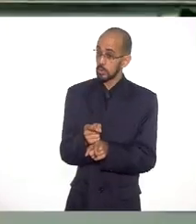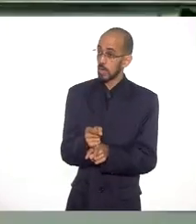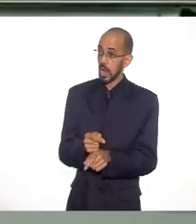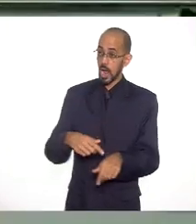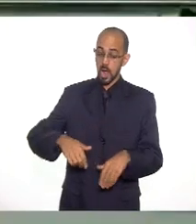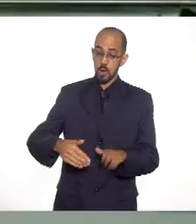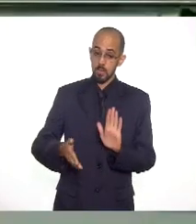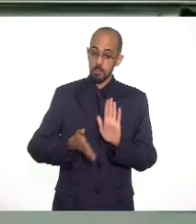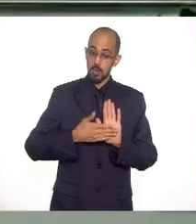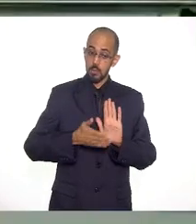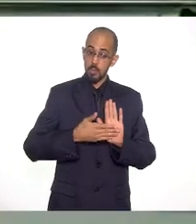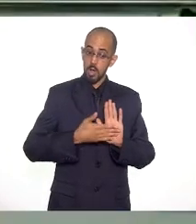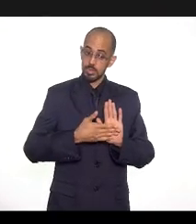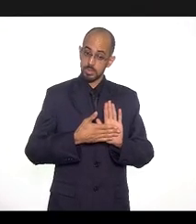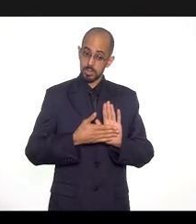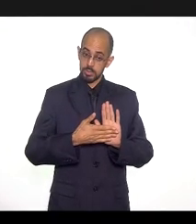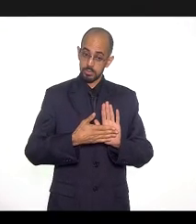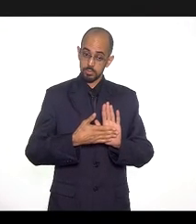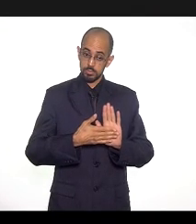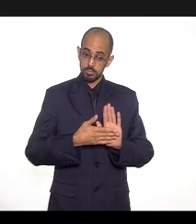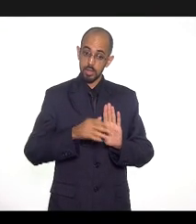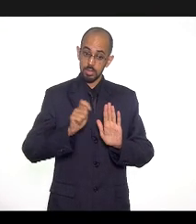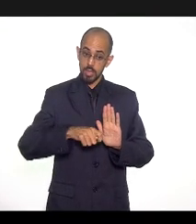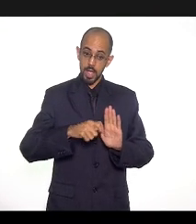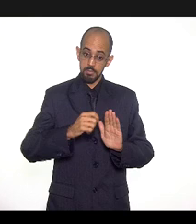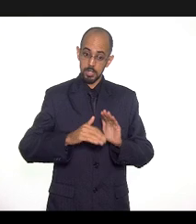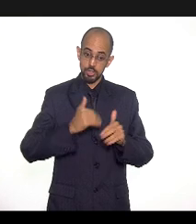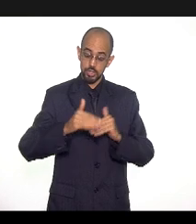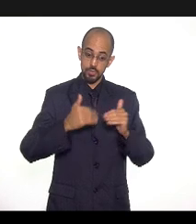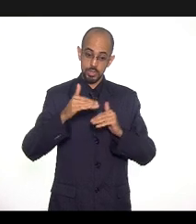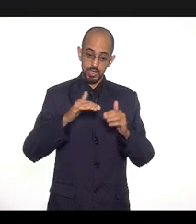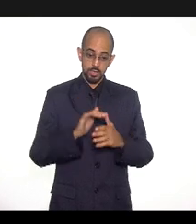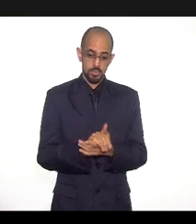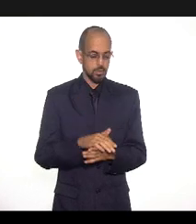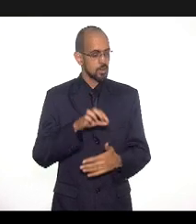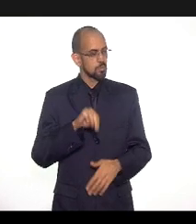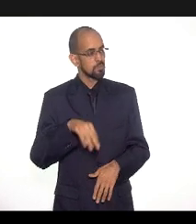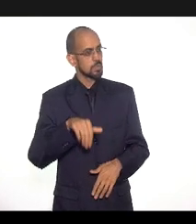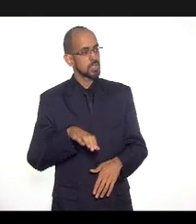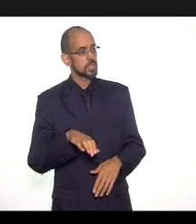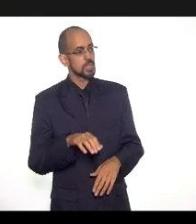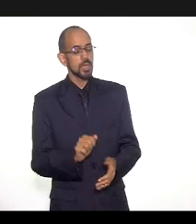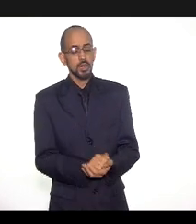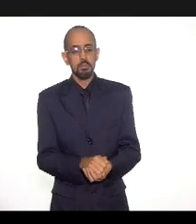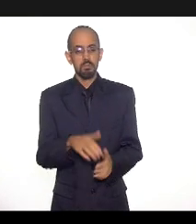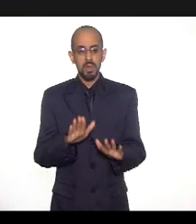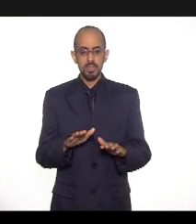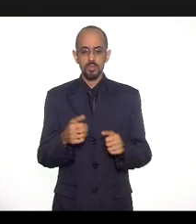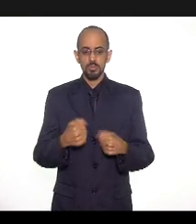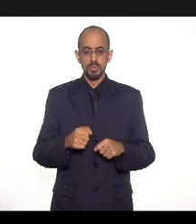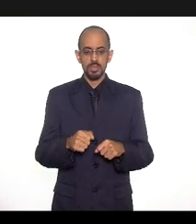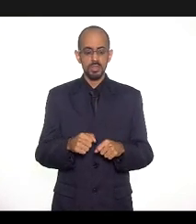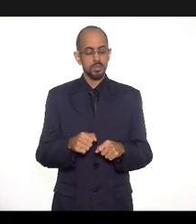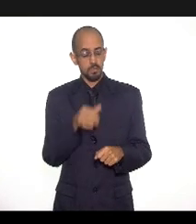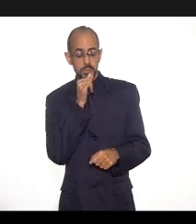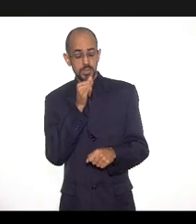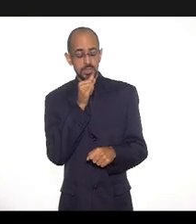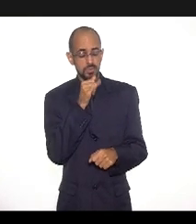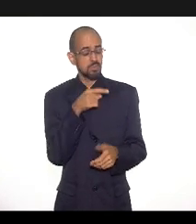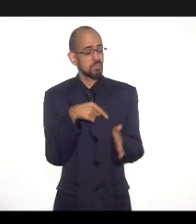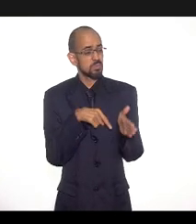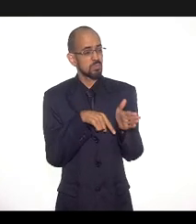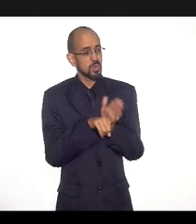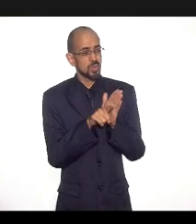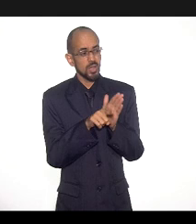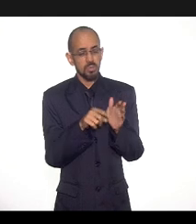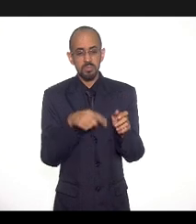corrigir o passado. A gente pode avançar. Mas então não teria que ir no projeto do Welbert? Mas não, é